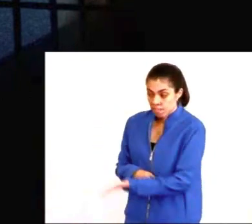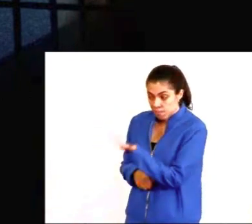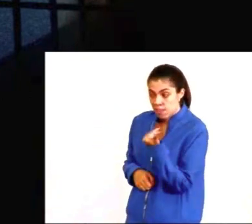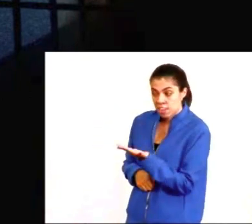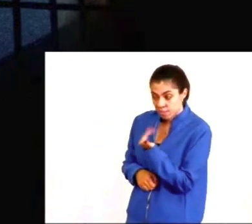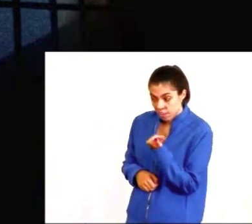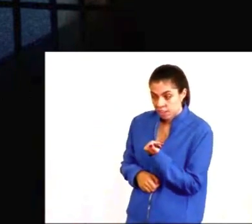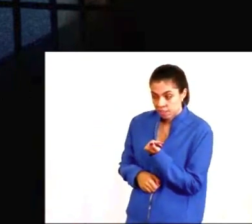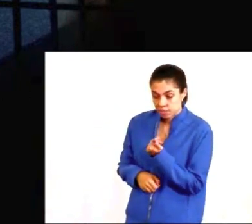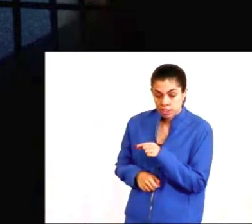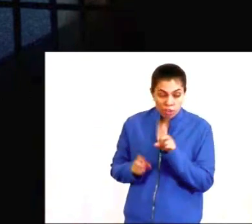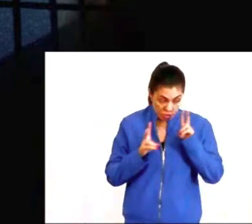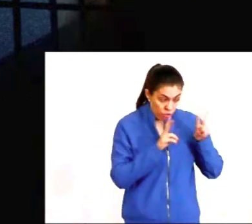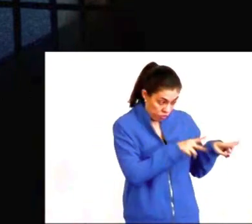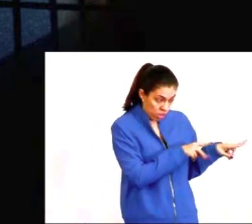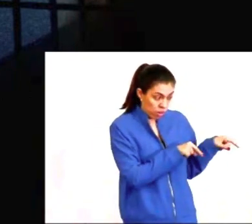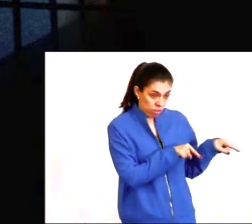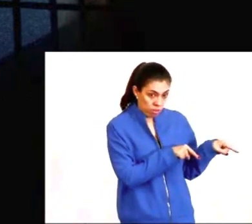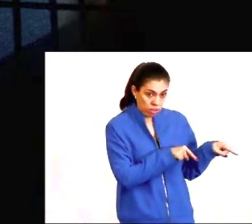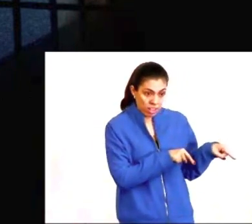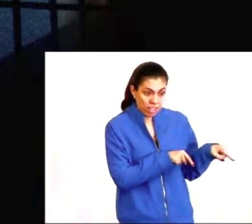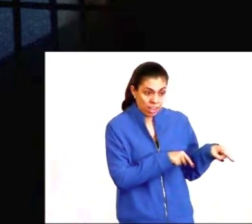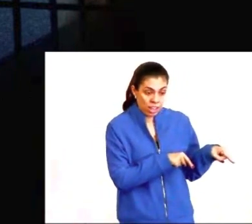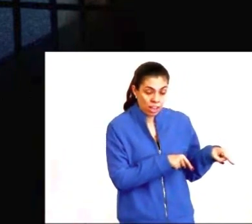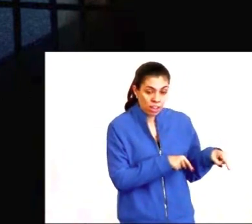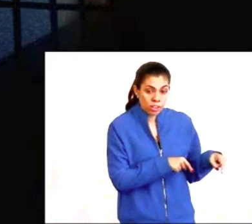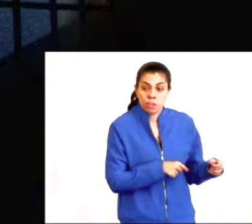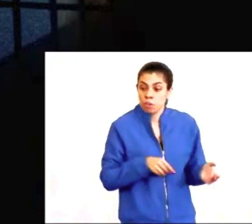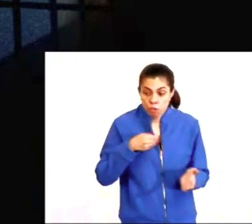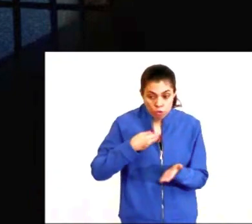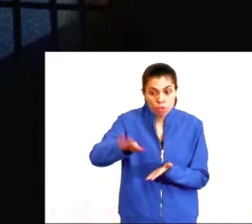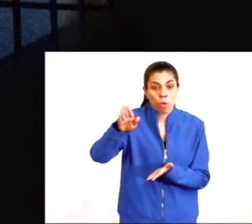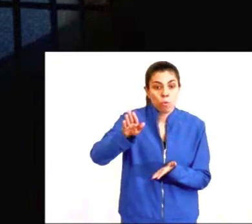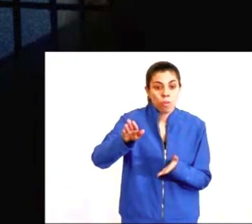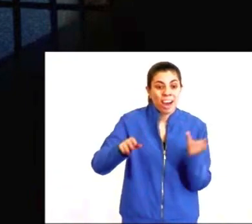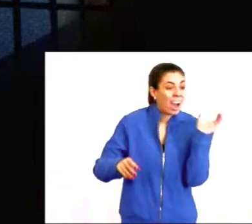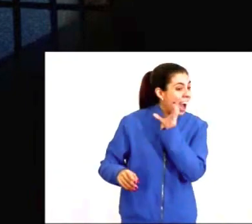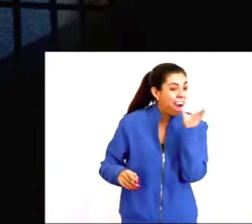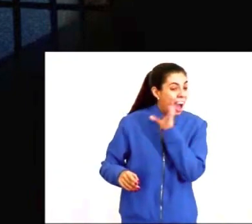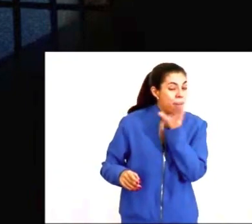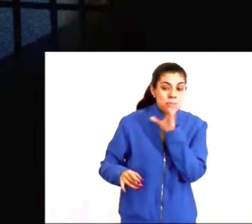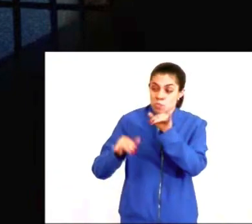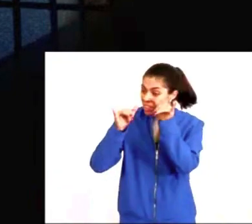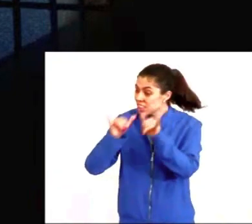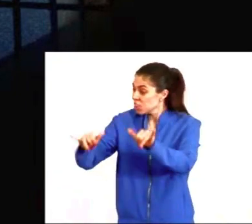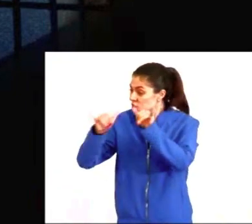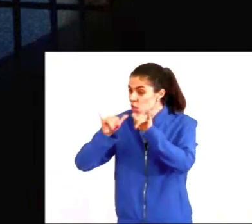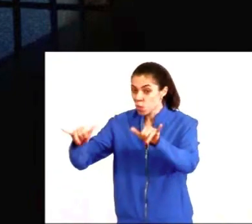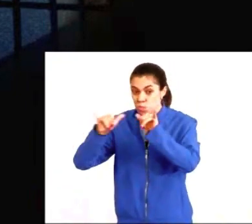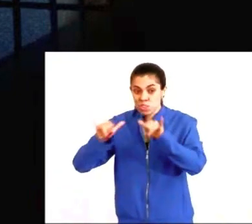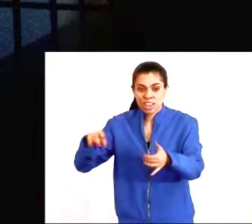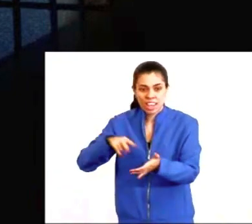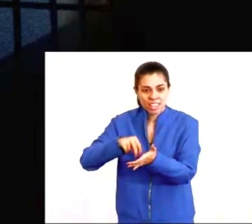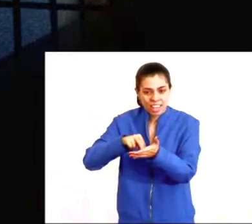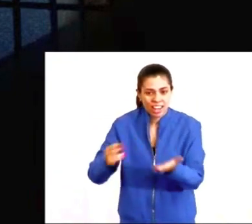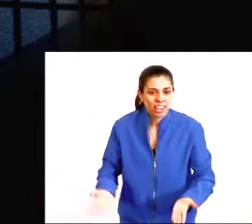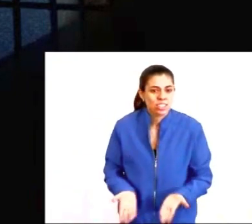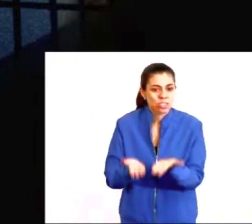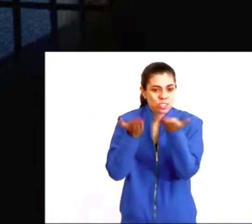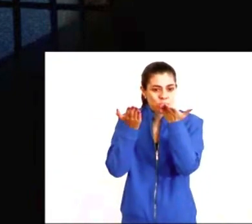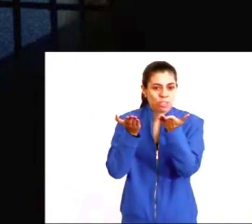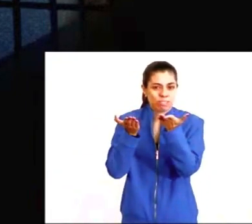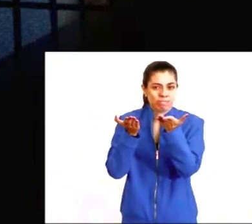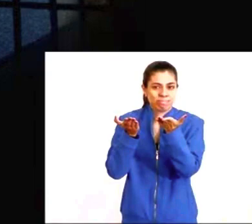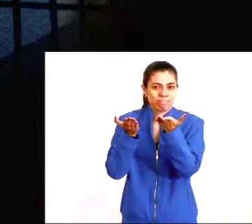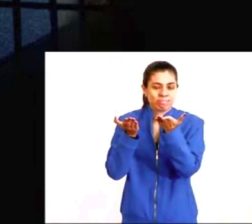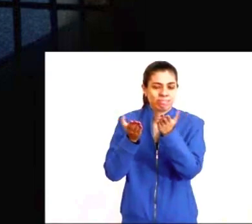e dizei aos seus discípulos que ele ressuscitou dos mortos e vai adiante de vós para